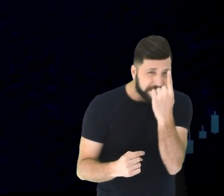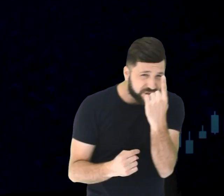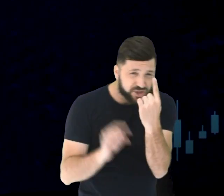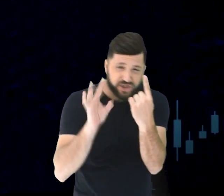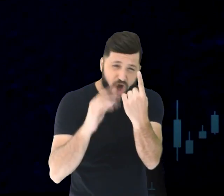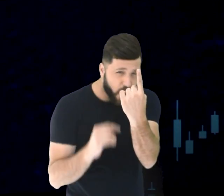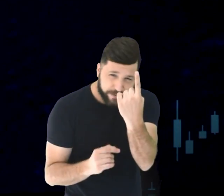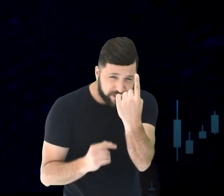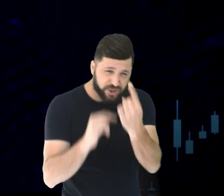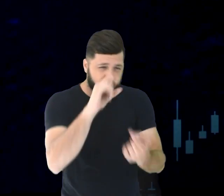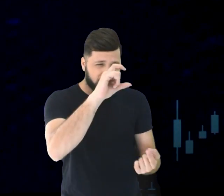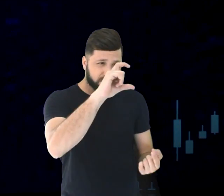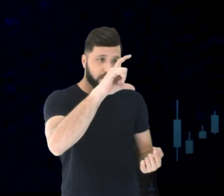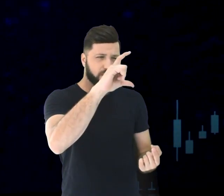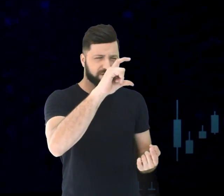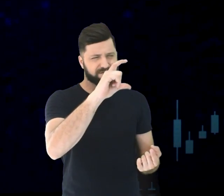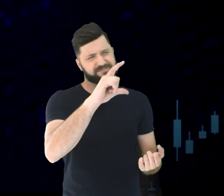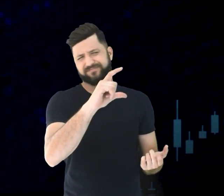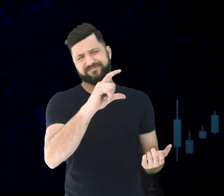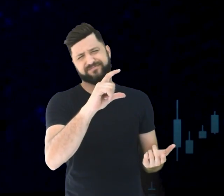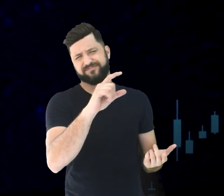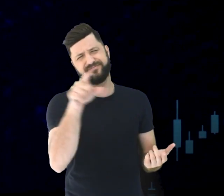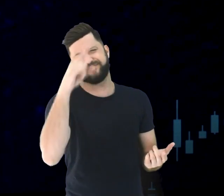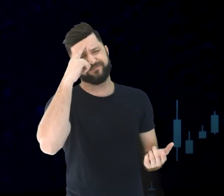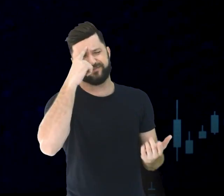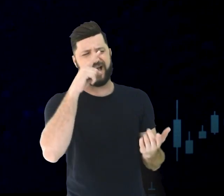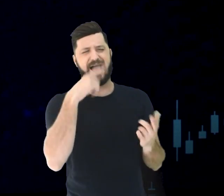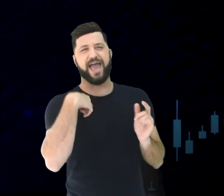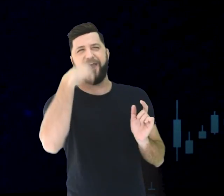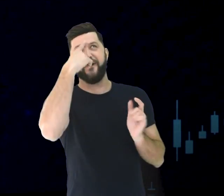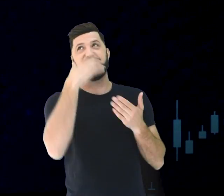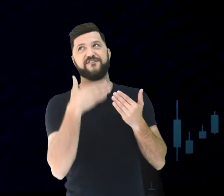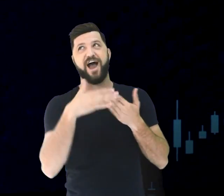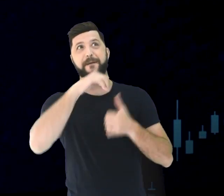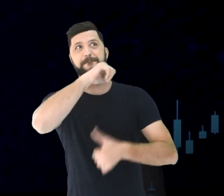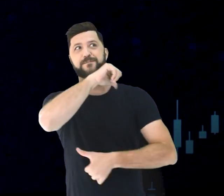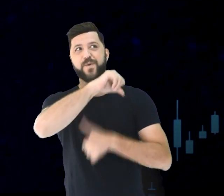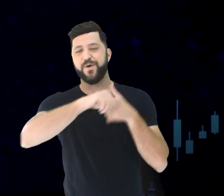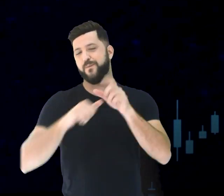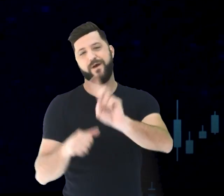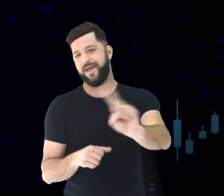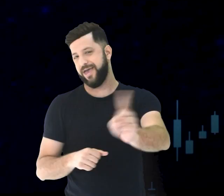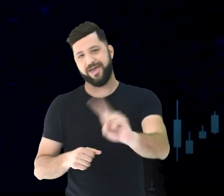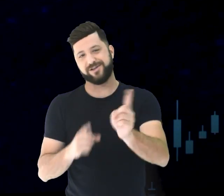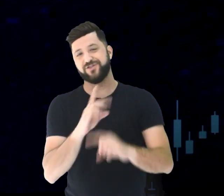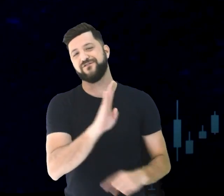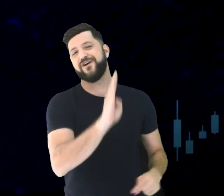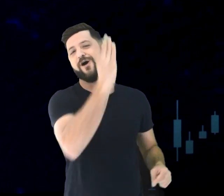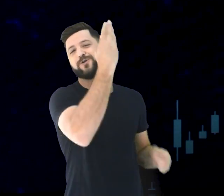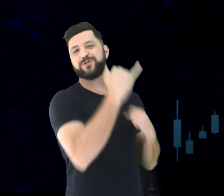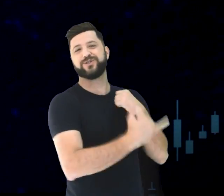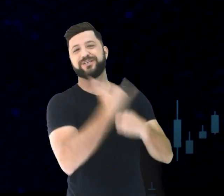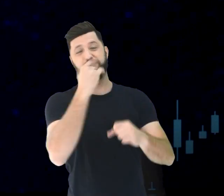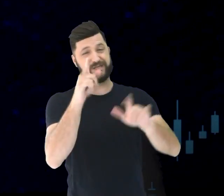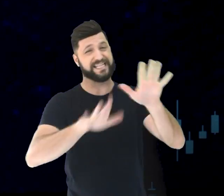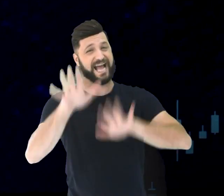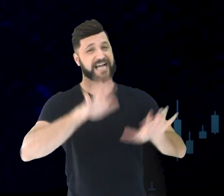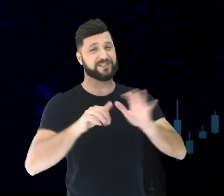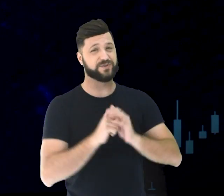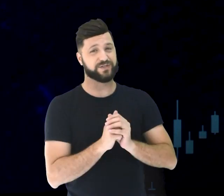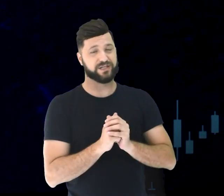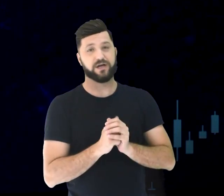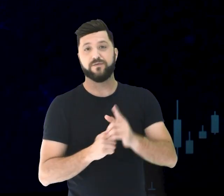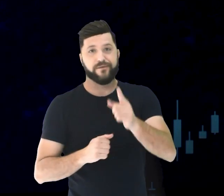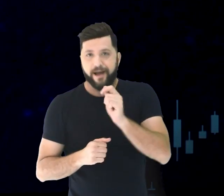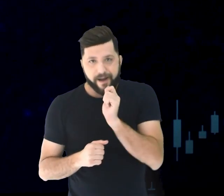tese é muito provável que você esteja entrando no mercado achando que é um rompimento quando na verdade não é um falso movimento e aí como